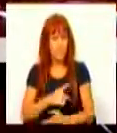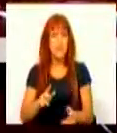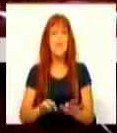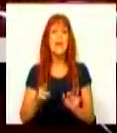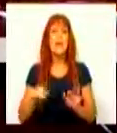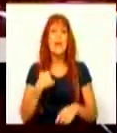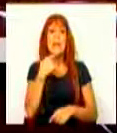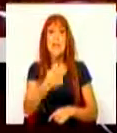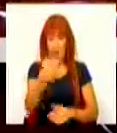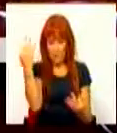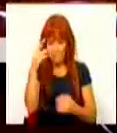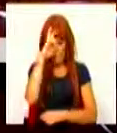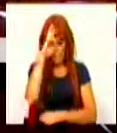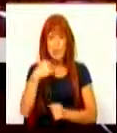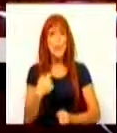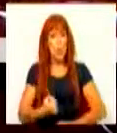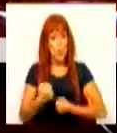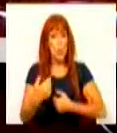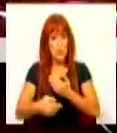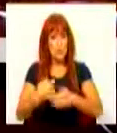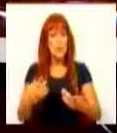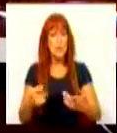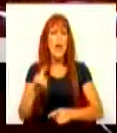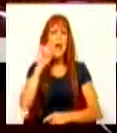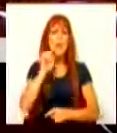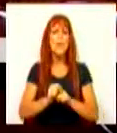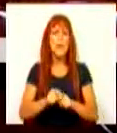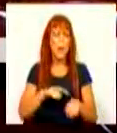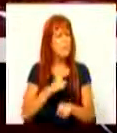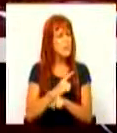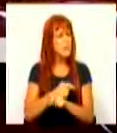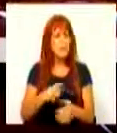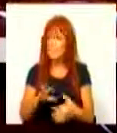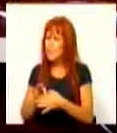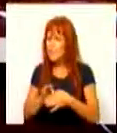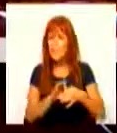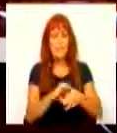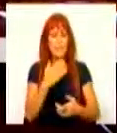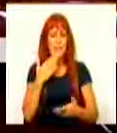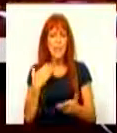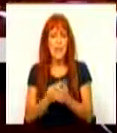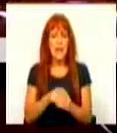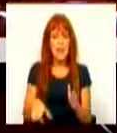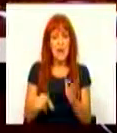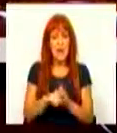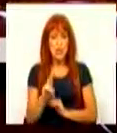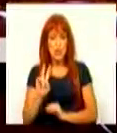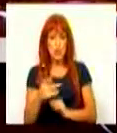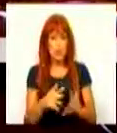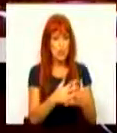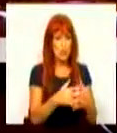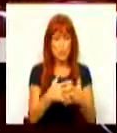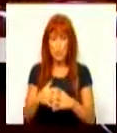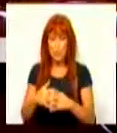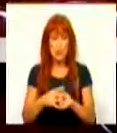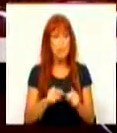notar o esforço aqui conseguido de assegurar em paralelo a sincronização das duas leis estruturantes do